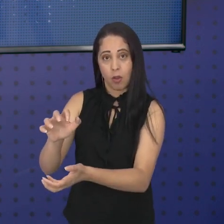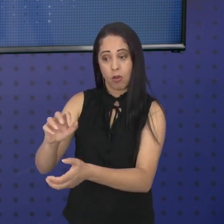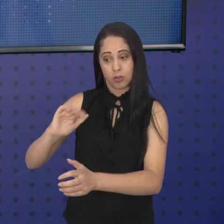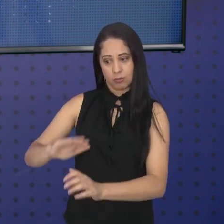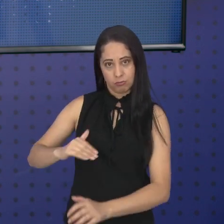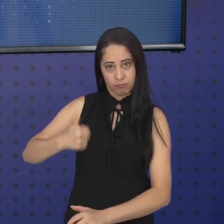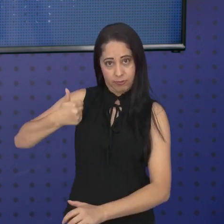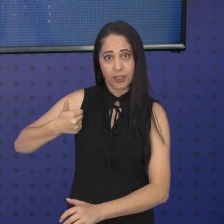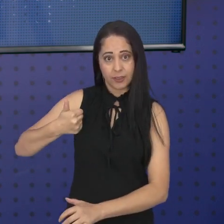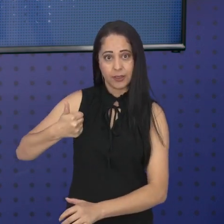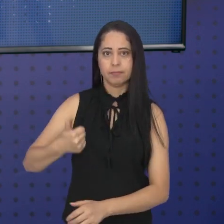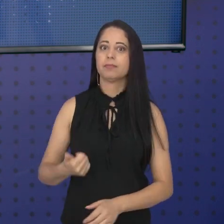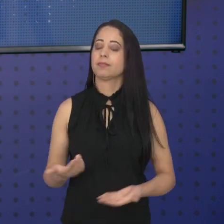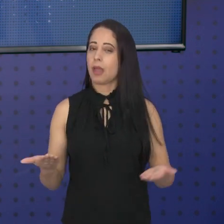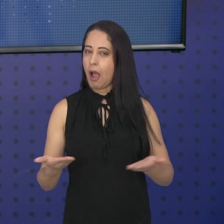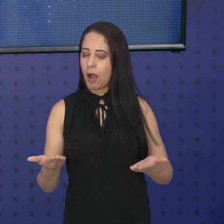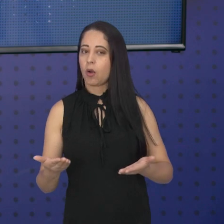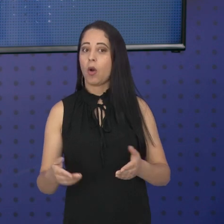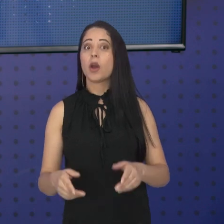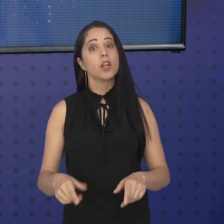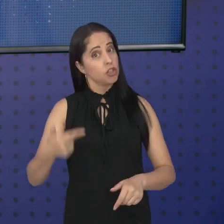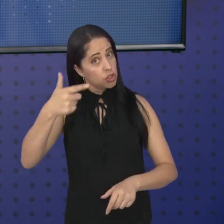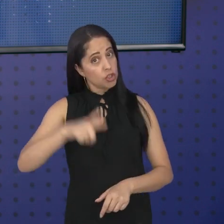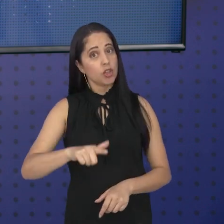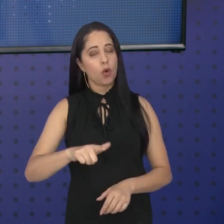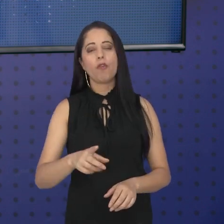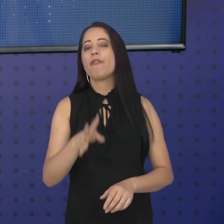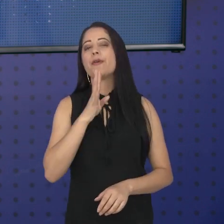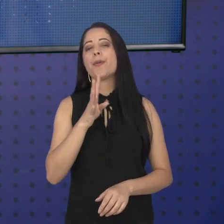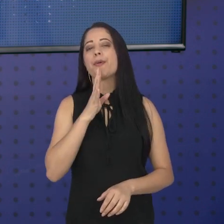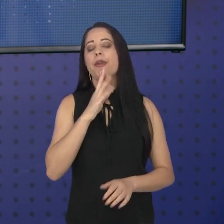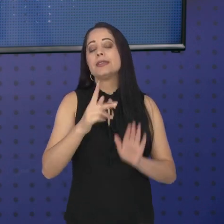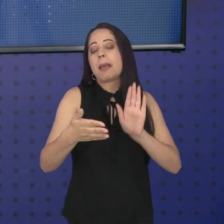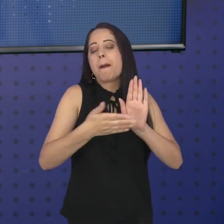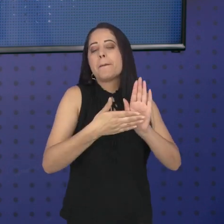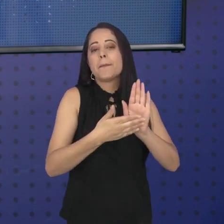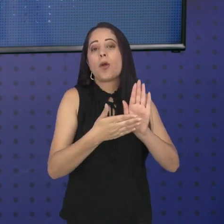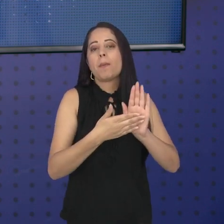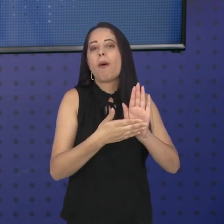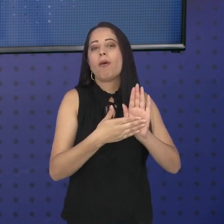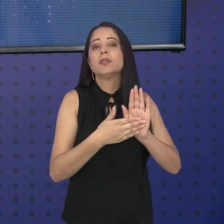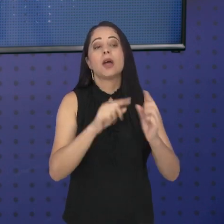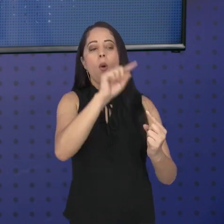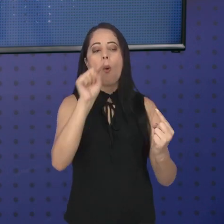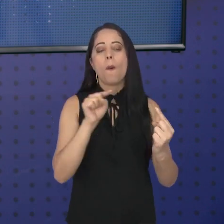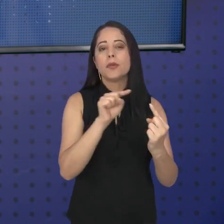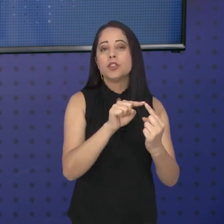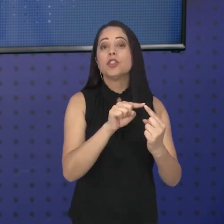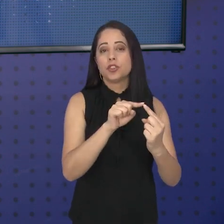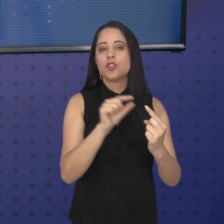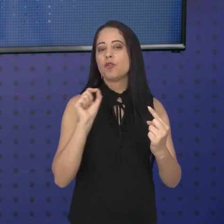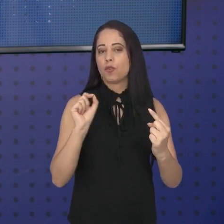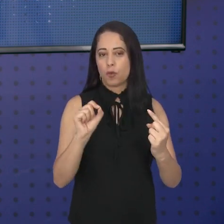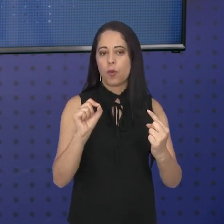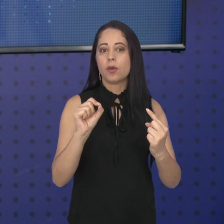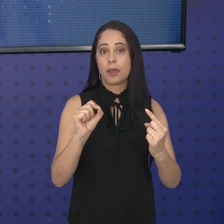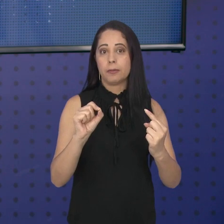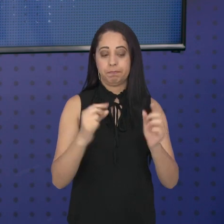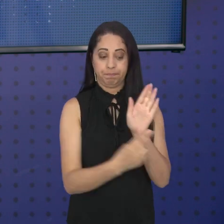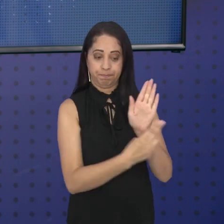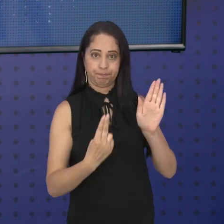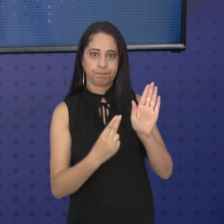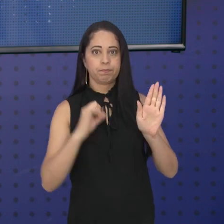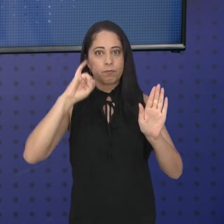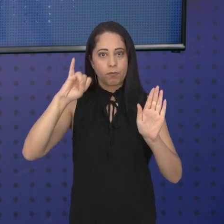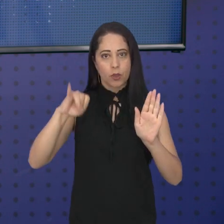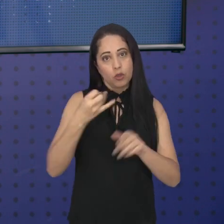da população idosa? E não para por aí. Agora mesmo a gente vai conhecer mais uma proposta que é esta que está em tramitação e de